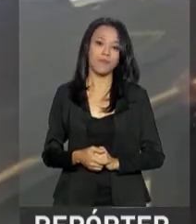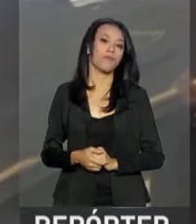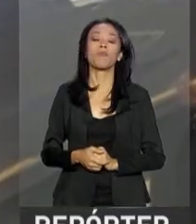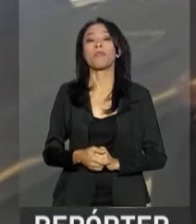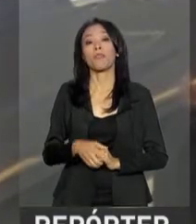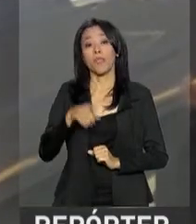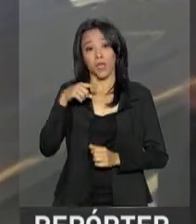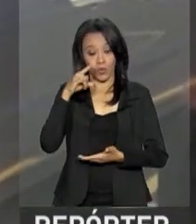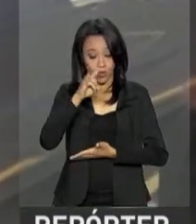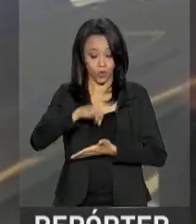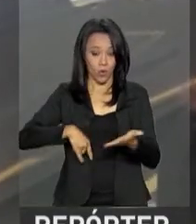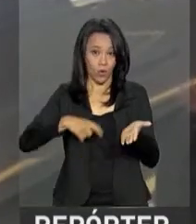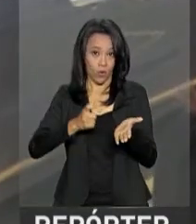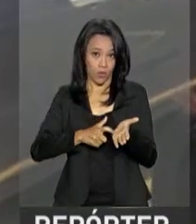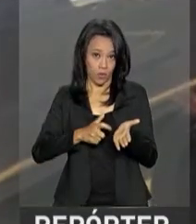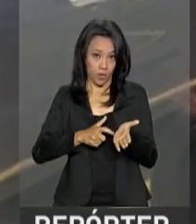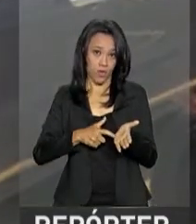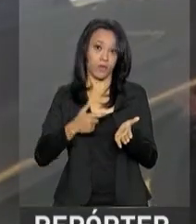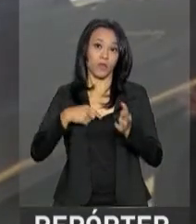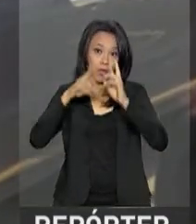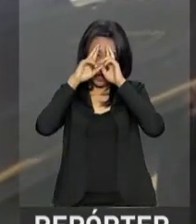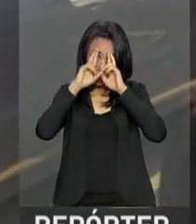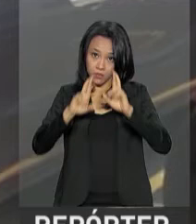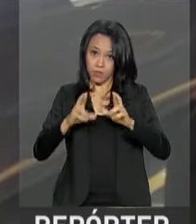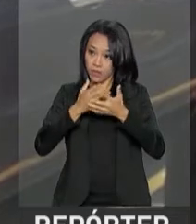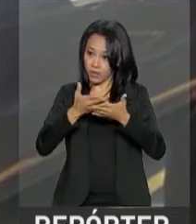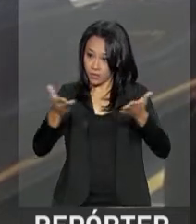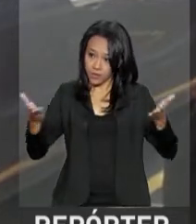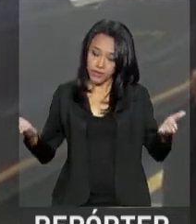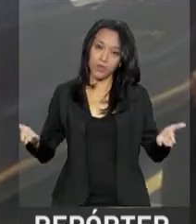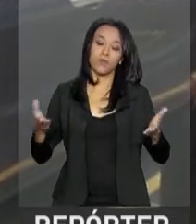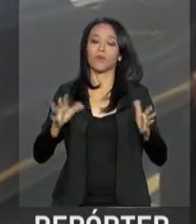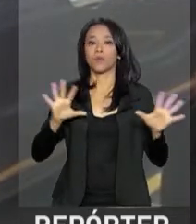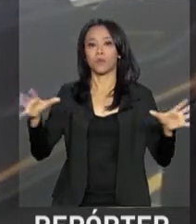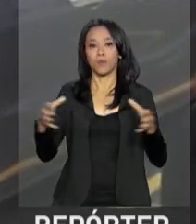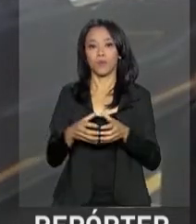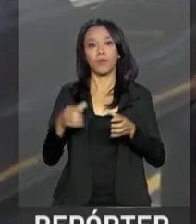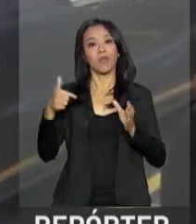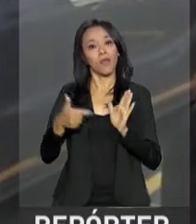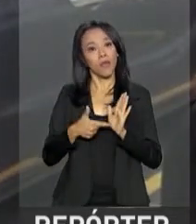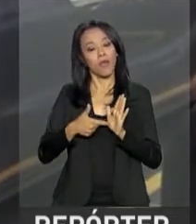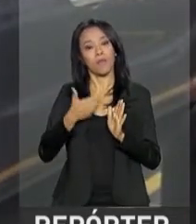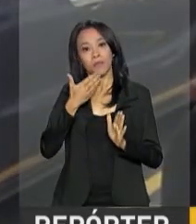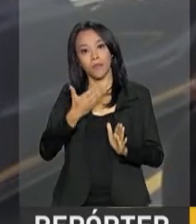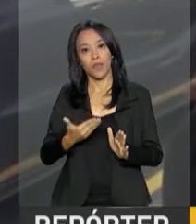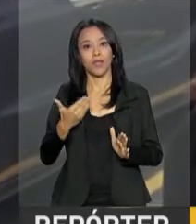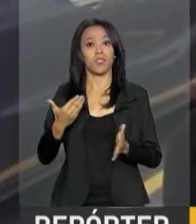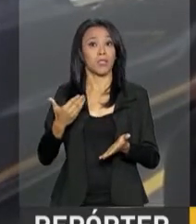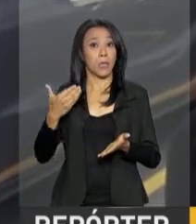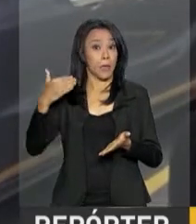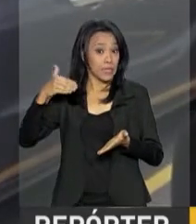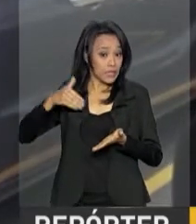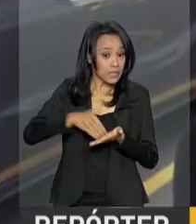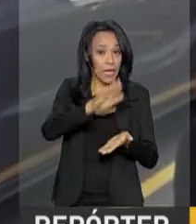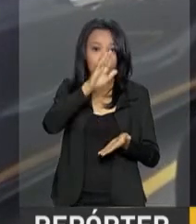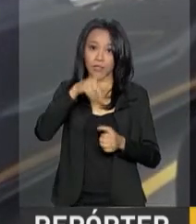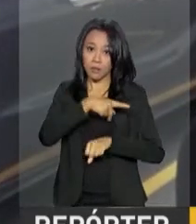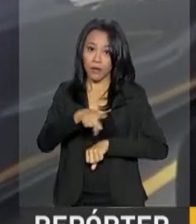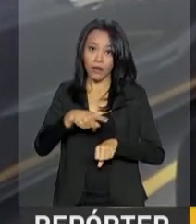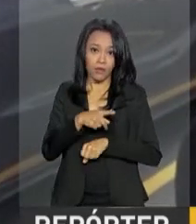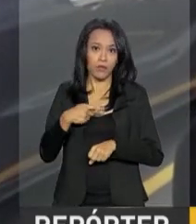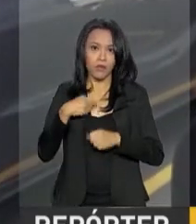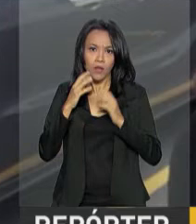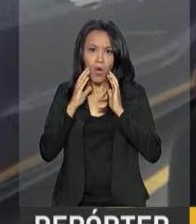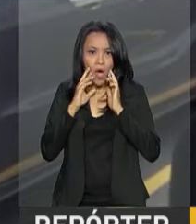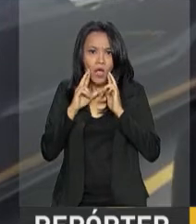segundo o documento em respeito à carta democrática interamericana que prevê suspensão de países que não obedeçam o processo